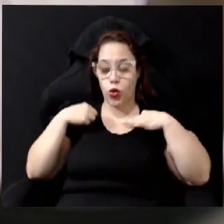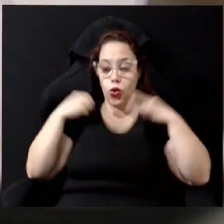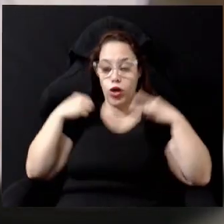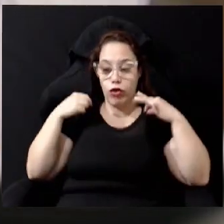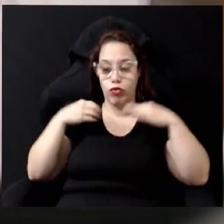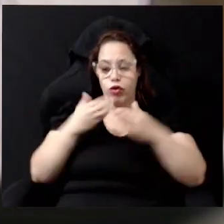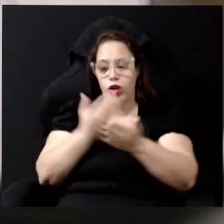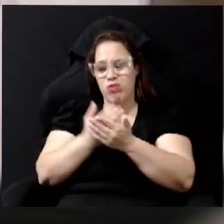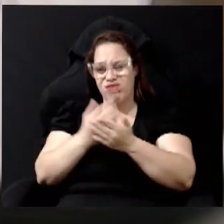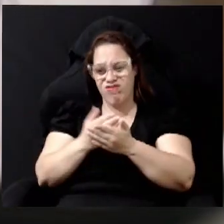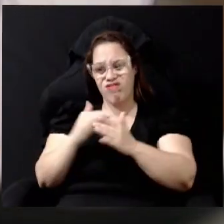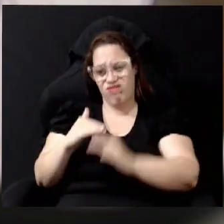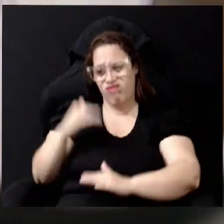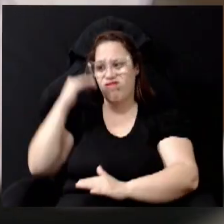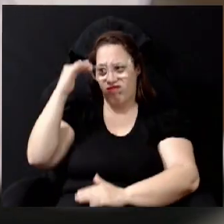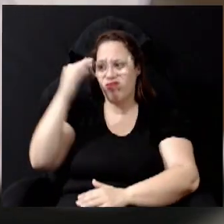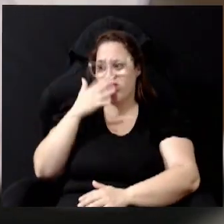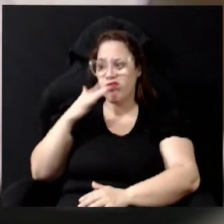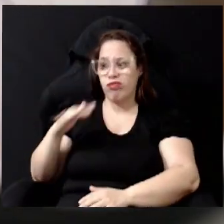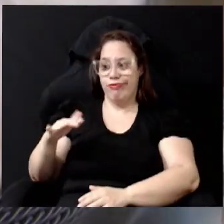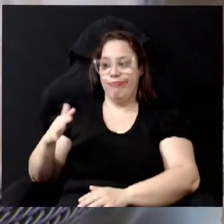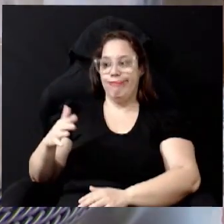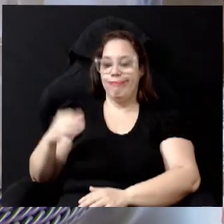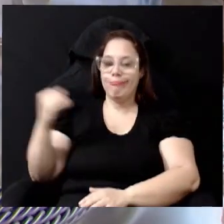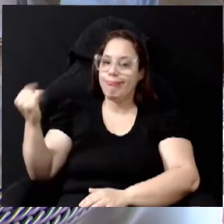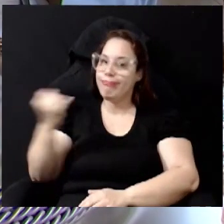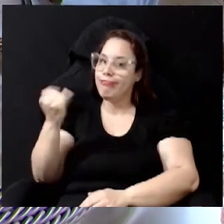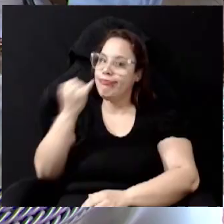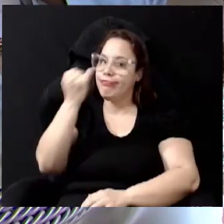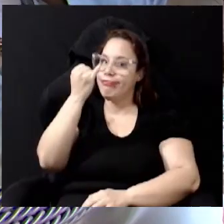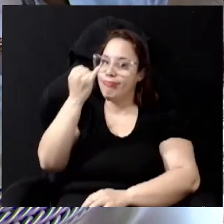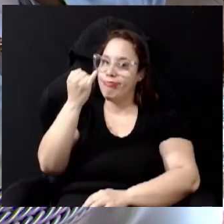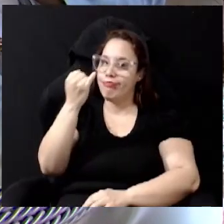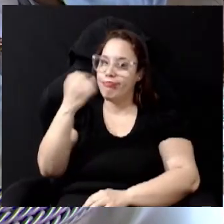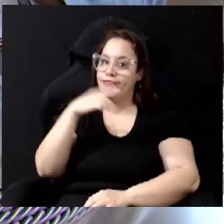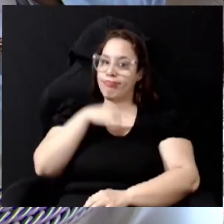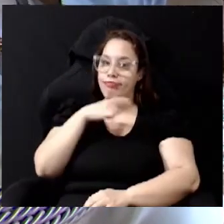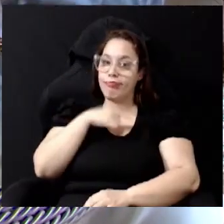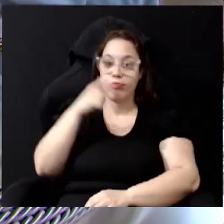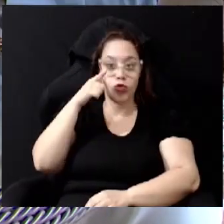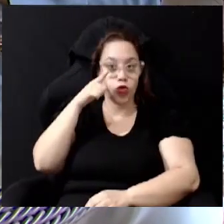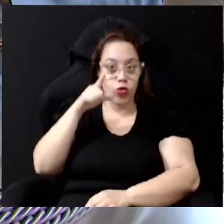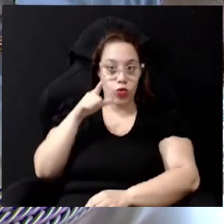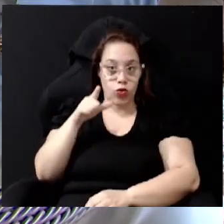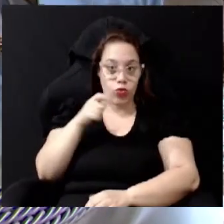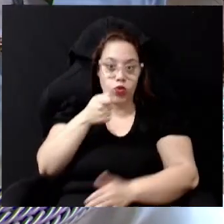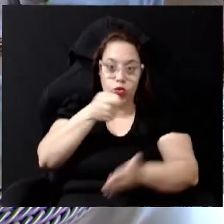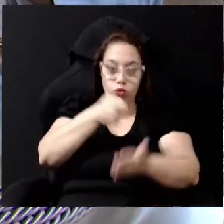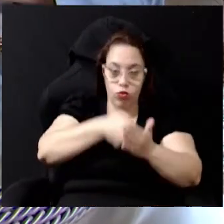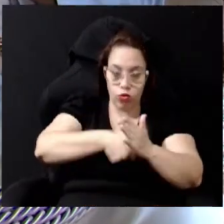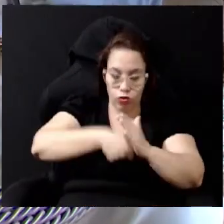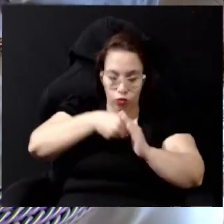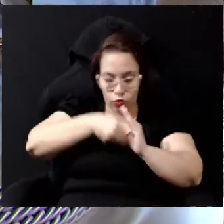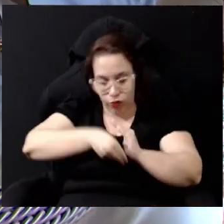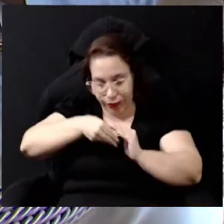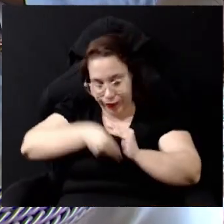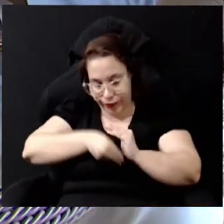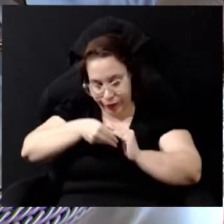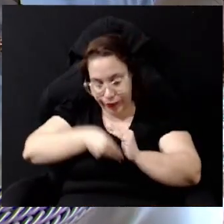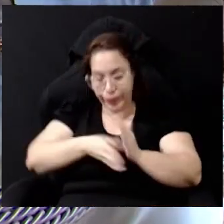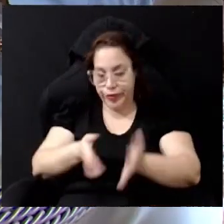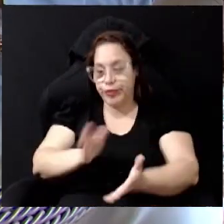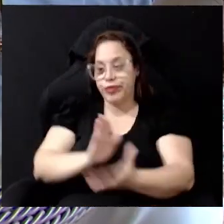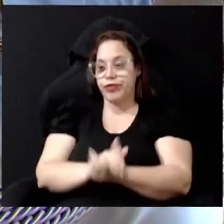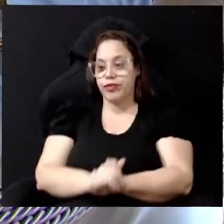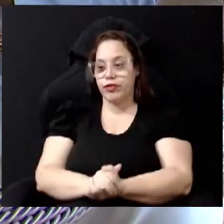coisas todas. Então é muito importante que a pessoa tenha conseguido poupar uma parte dos seus recursos 13º para poder enfrentar esses